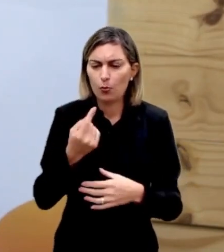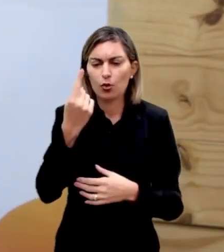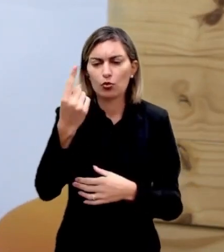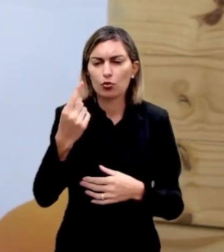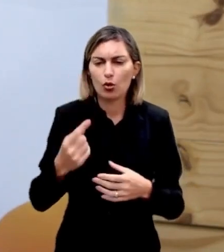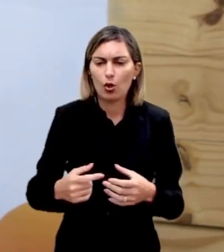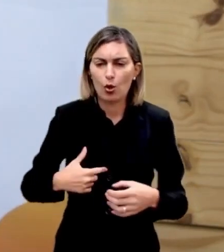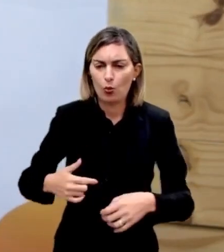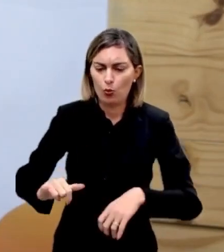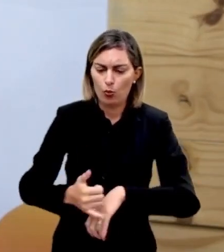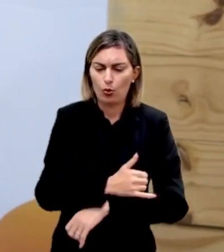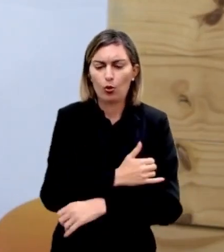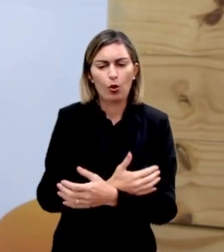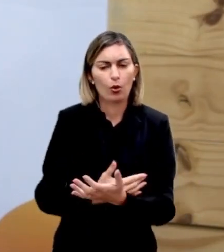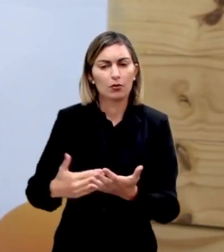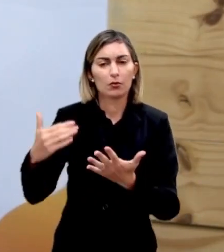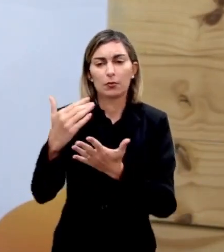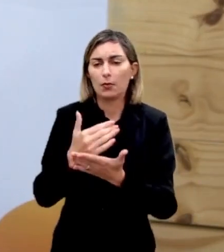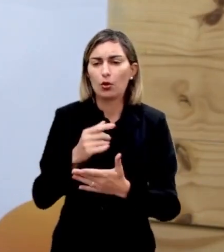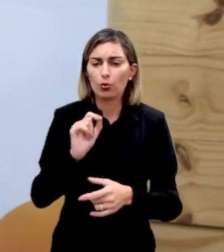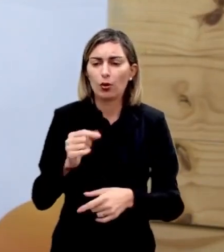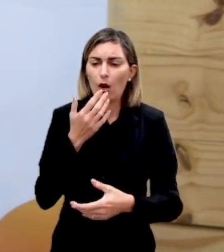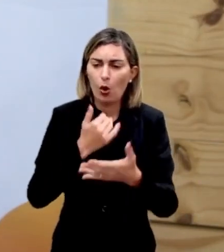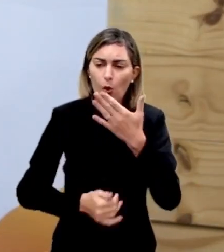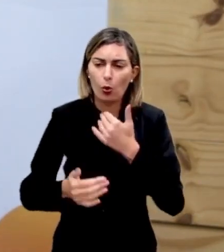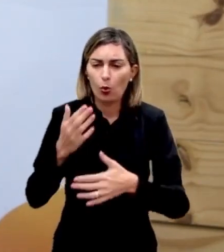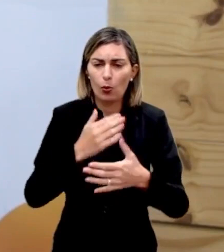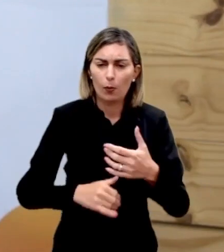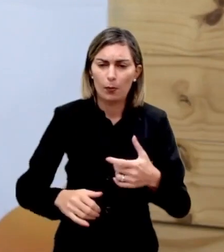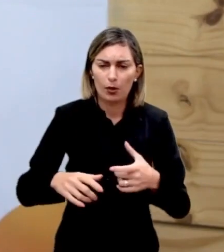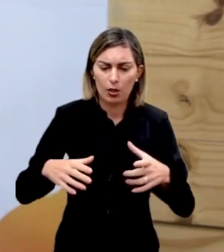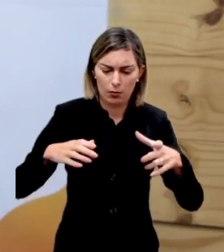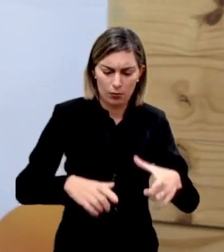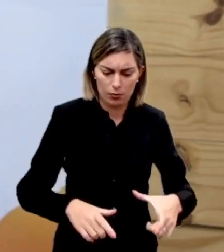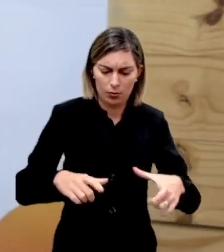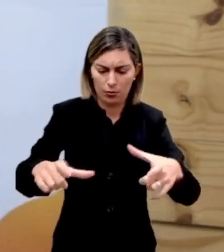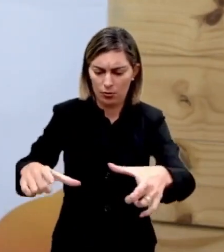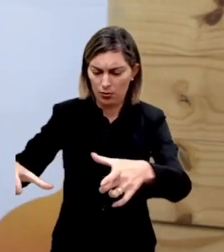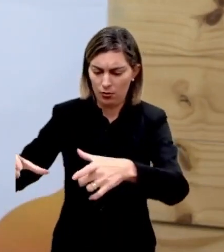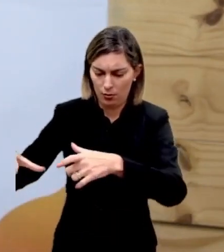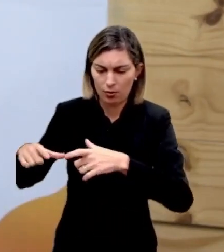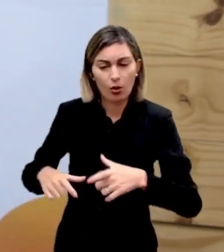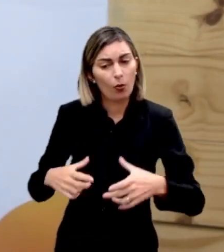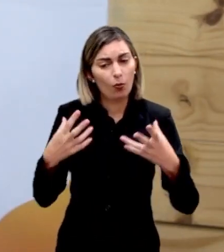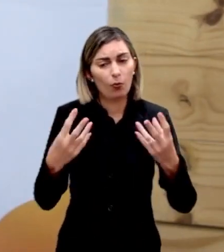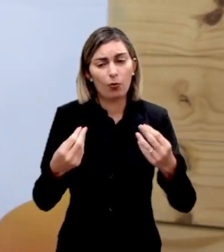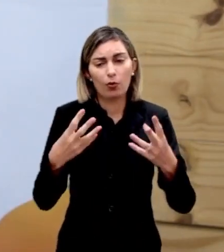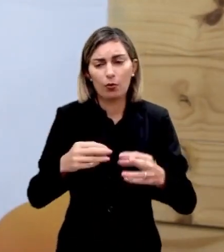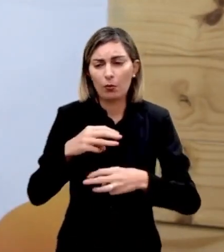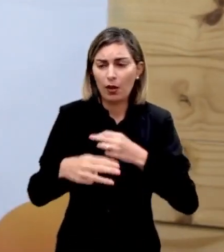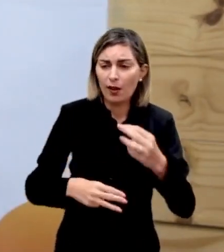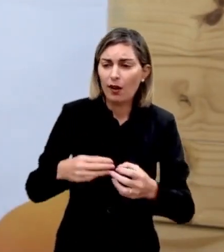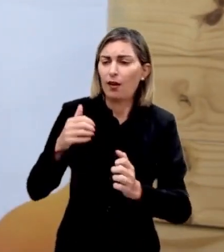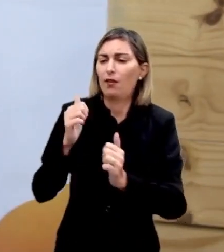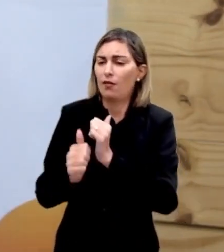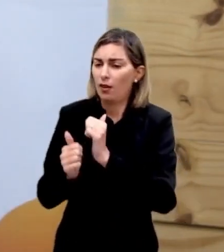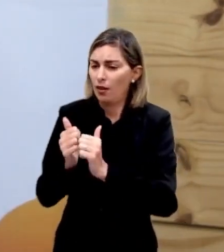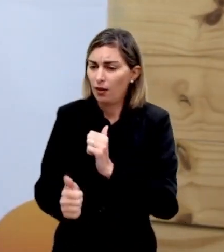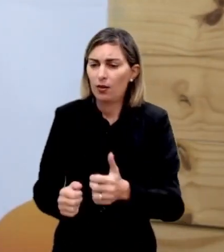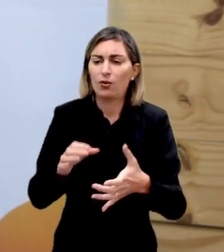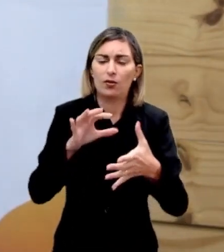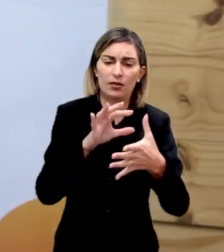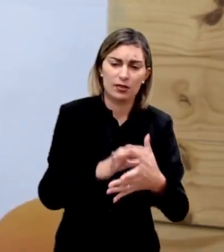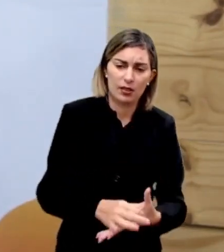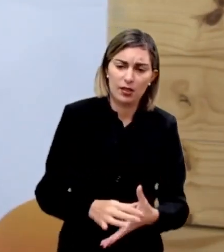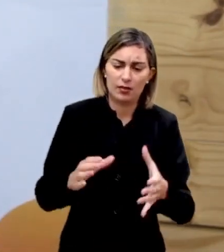ia engordar mais do que comesse essa comida, porque tinha isopor para arroz, isopor para feijão, isopor para macarrão, isopor para carne,